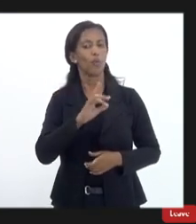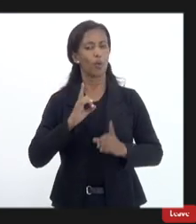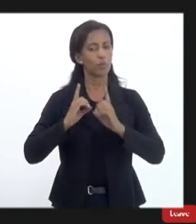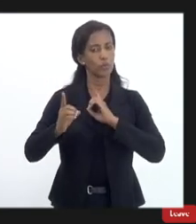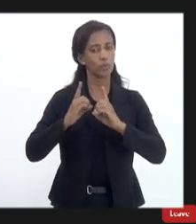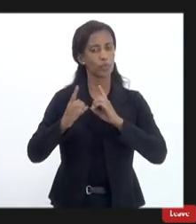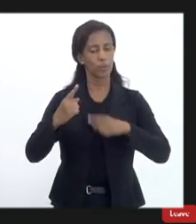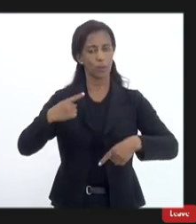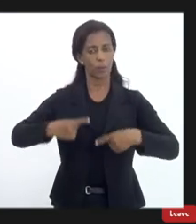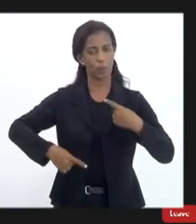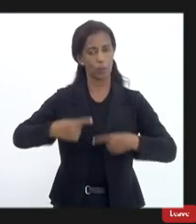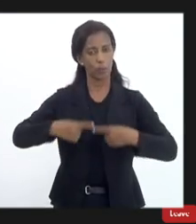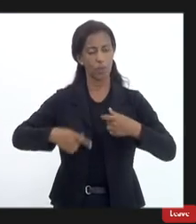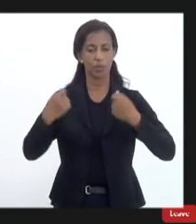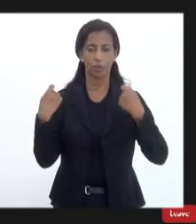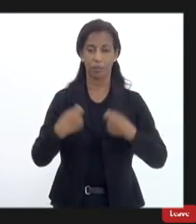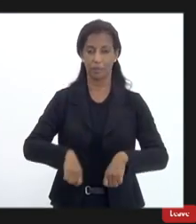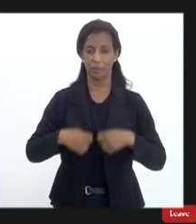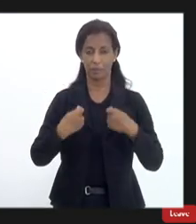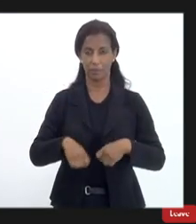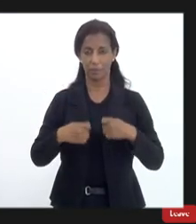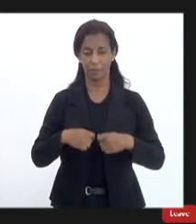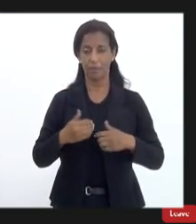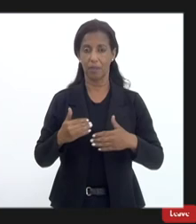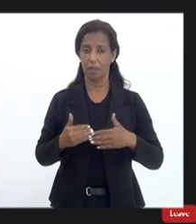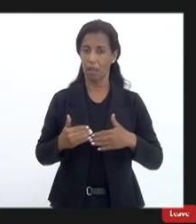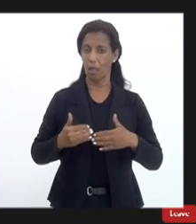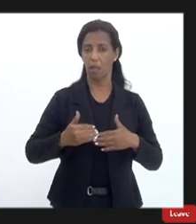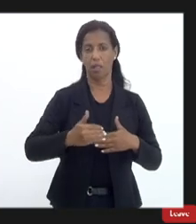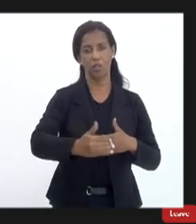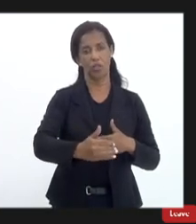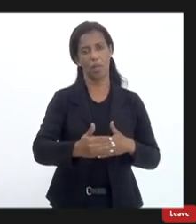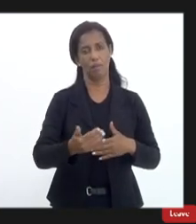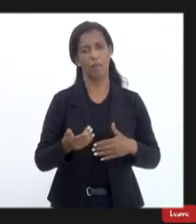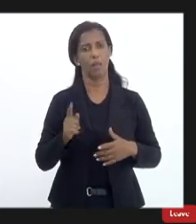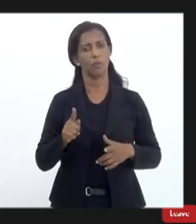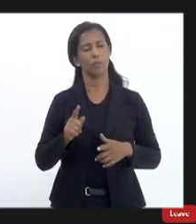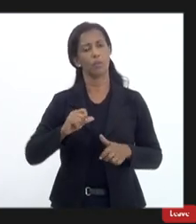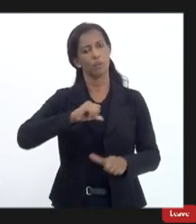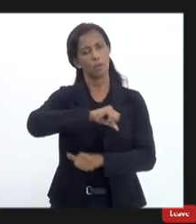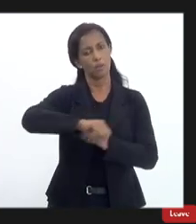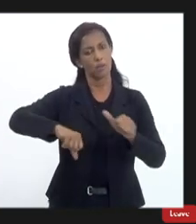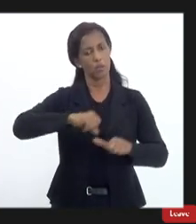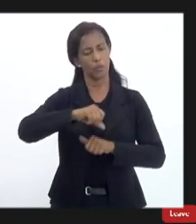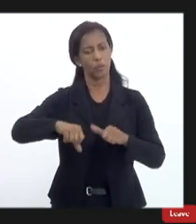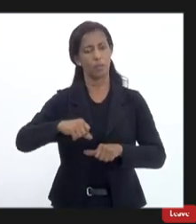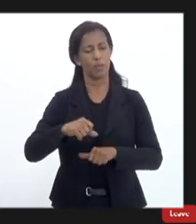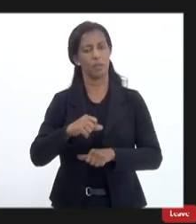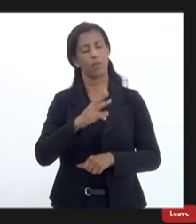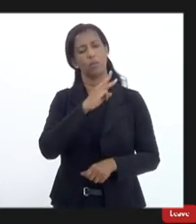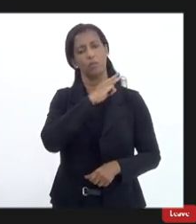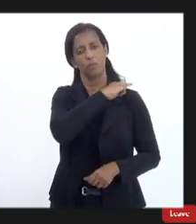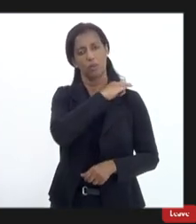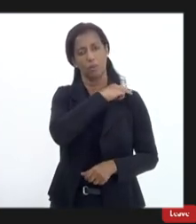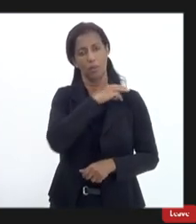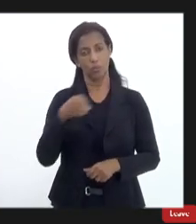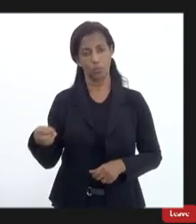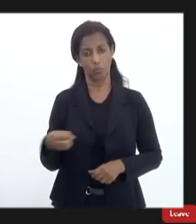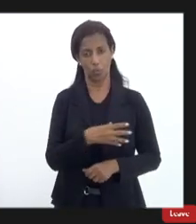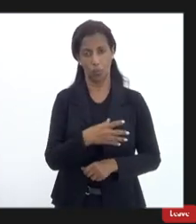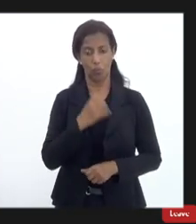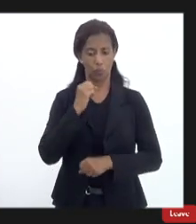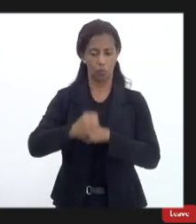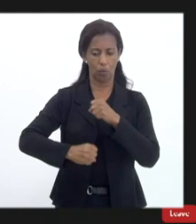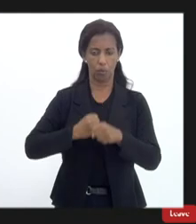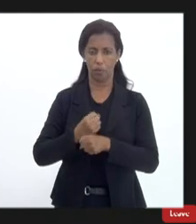pela necessidade, não é, do adiamento da implementação da reforma do ensino médio no ano que vem. Não é possível,